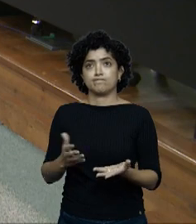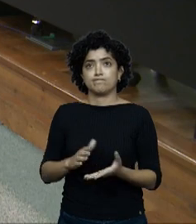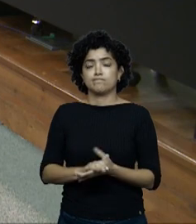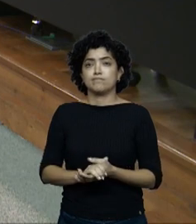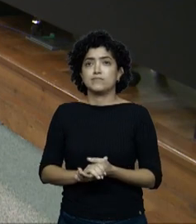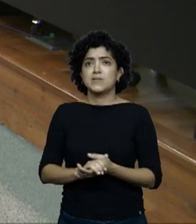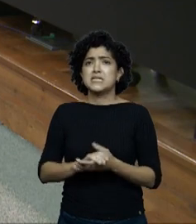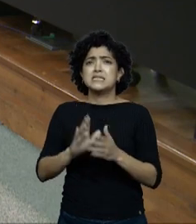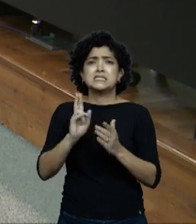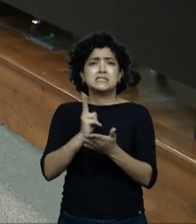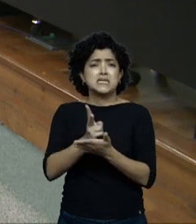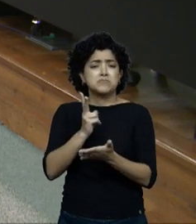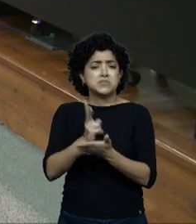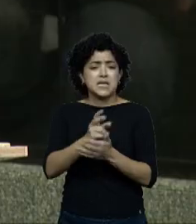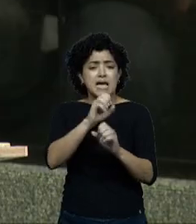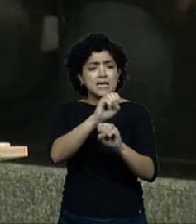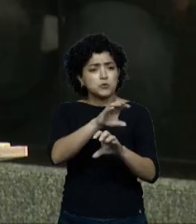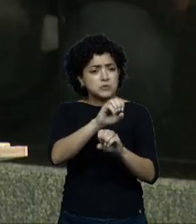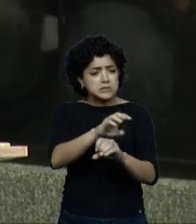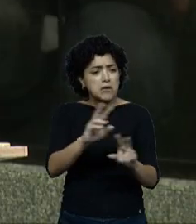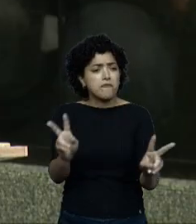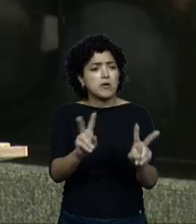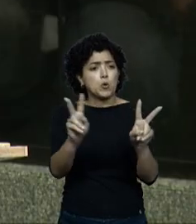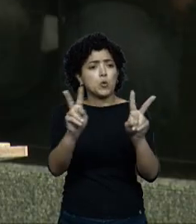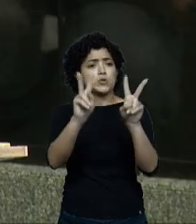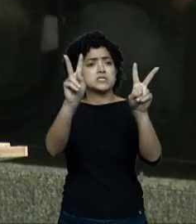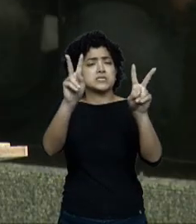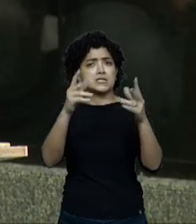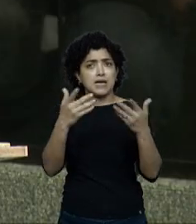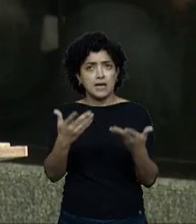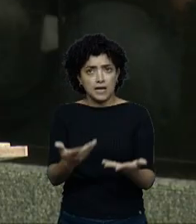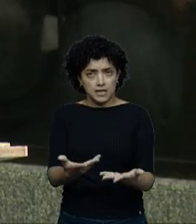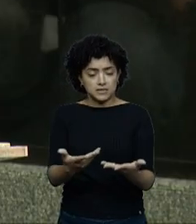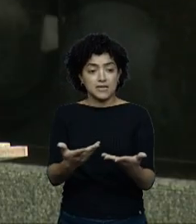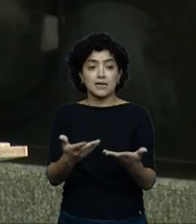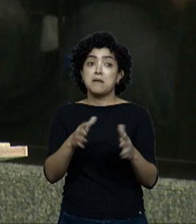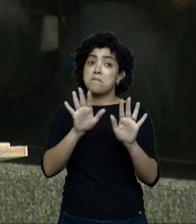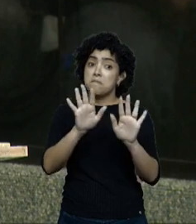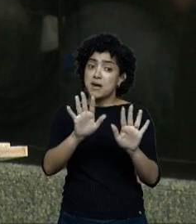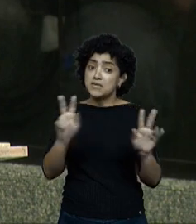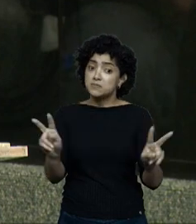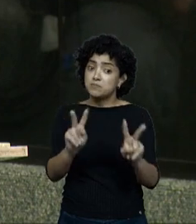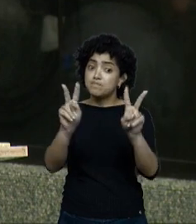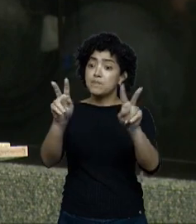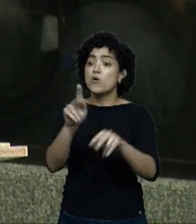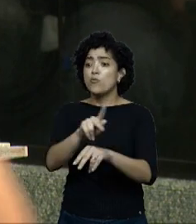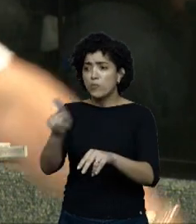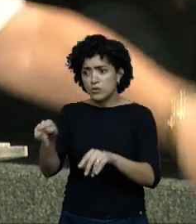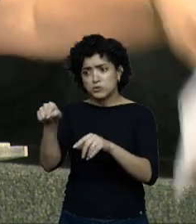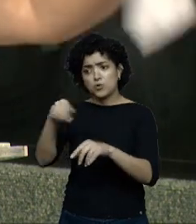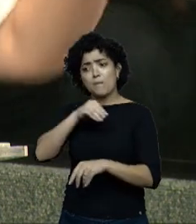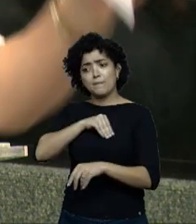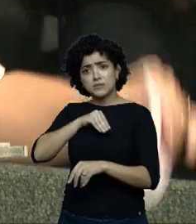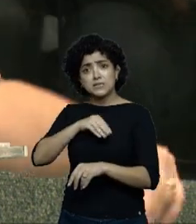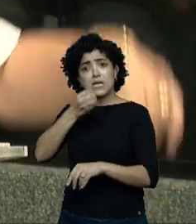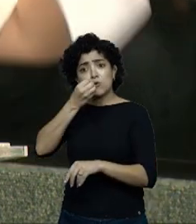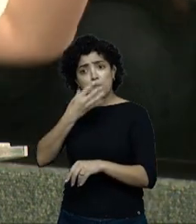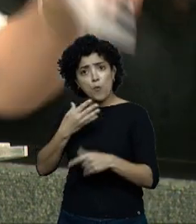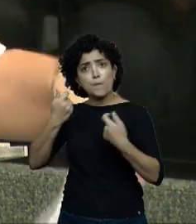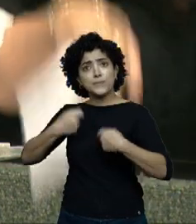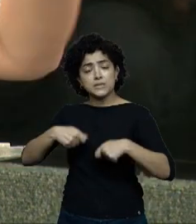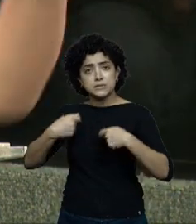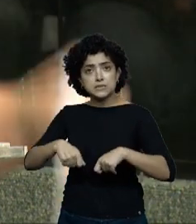que a educação tem que ser valorizado e parecia educação ser valorizada a professor tem que ser bem par isso é um